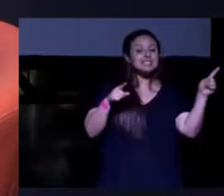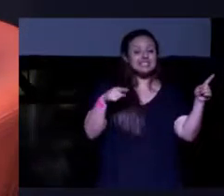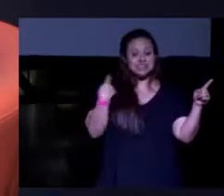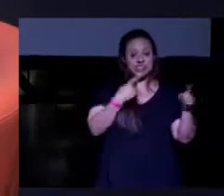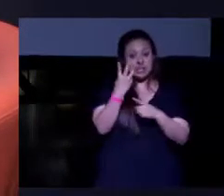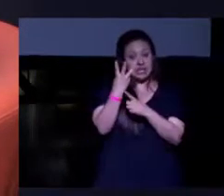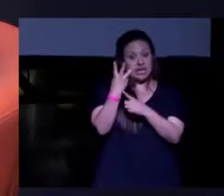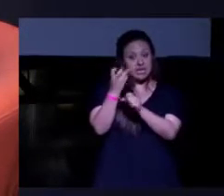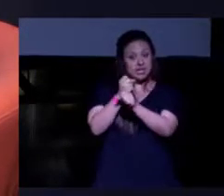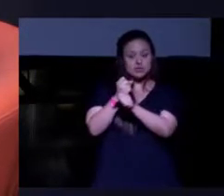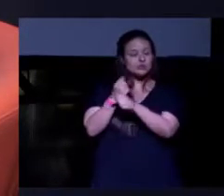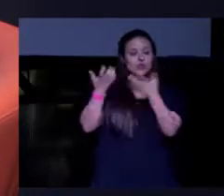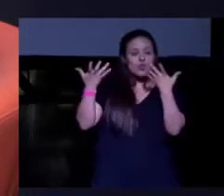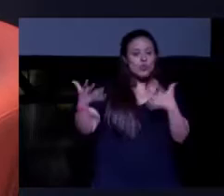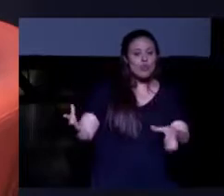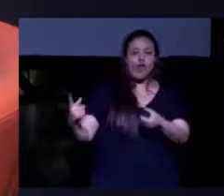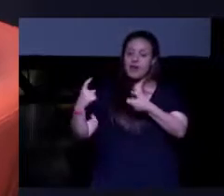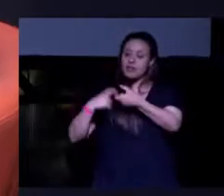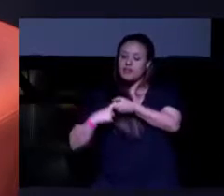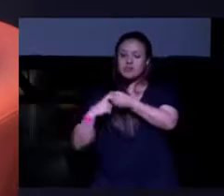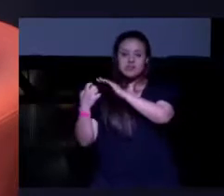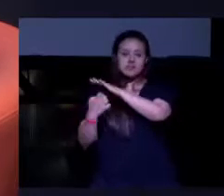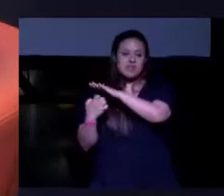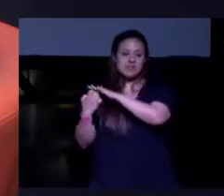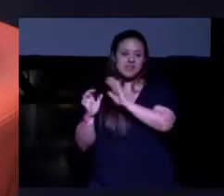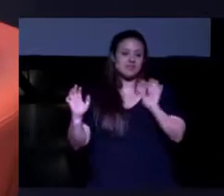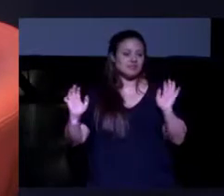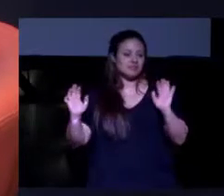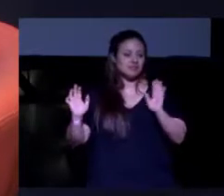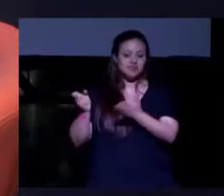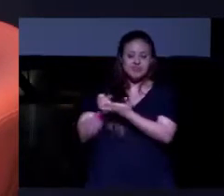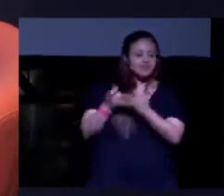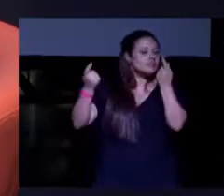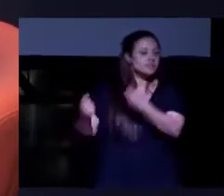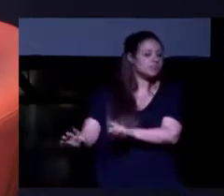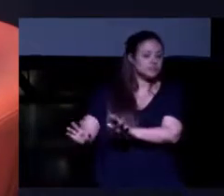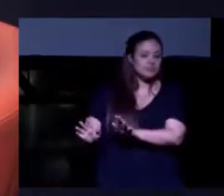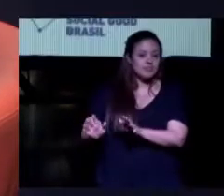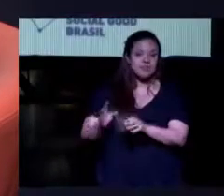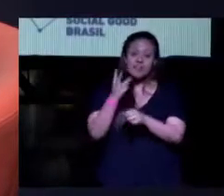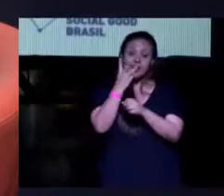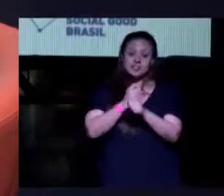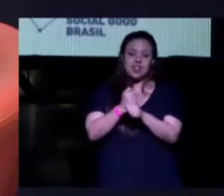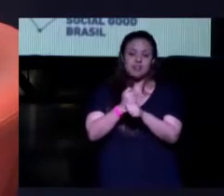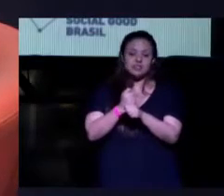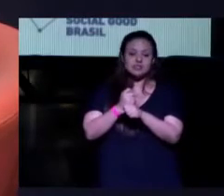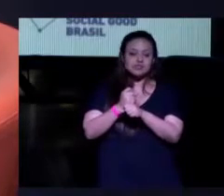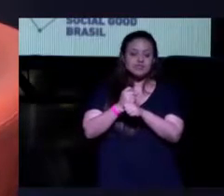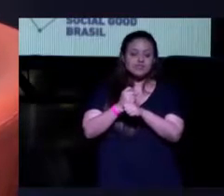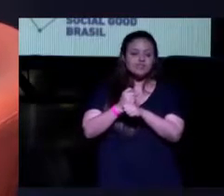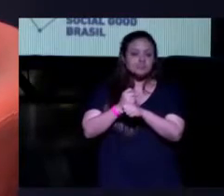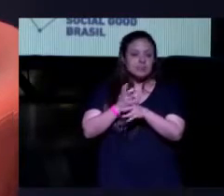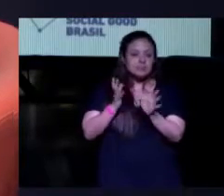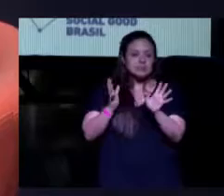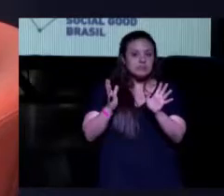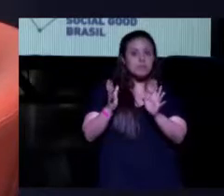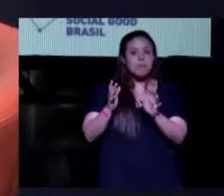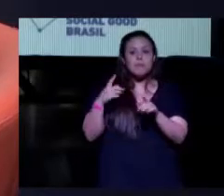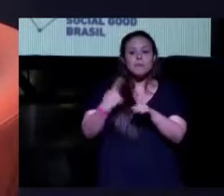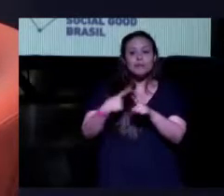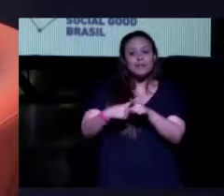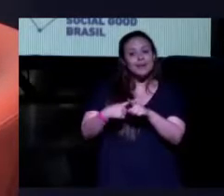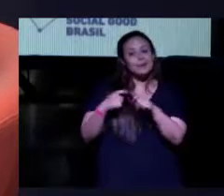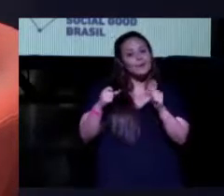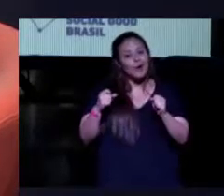porque ingenuamente a gente acreditava que esse envolvimento poderia comprometer o porquê que a gente estava fazendo o que a gente estava fazendo.